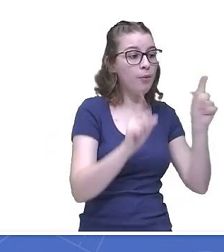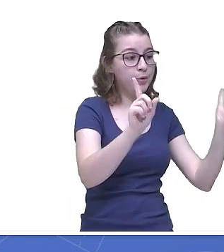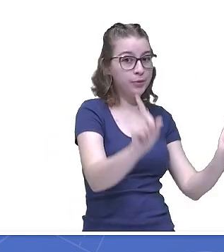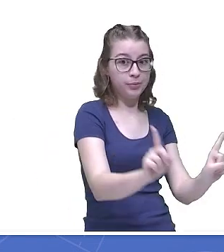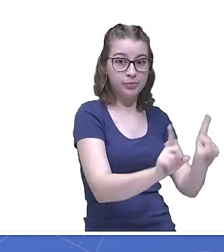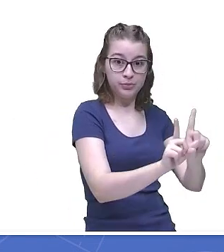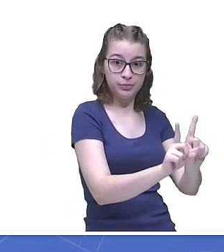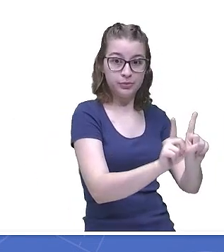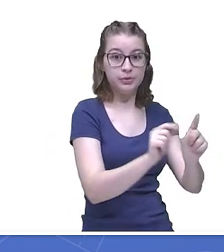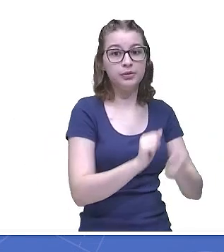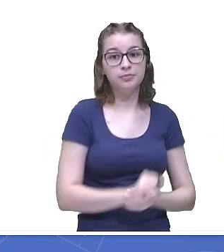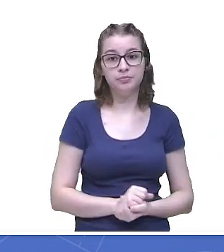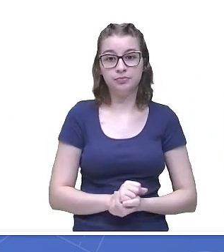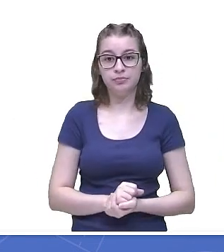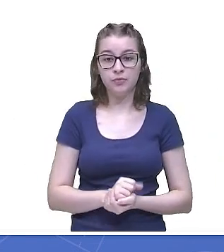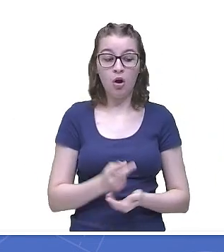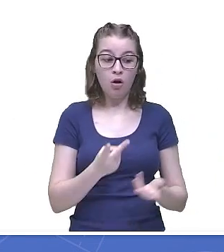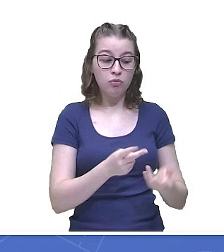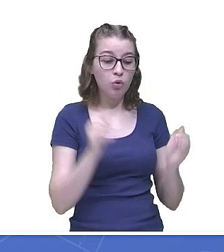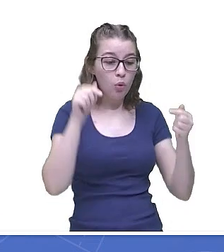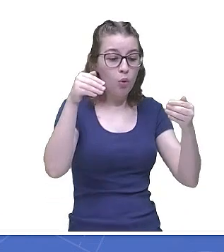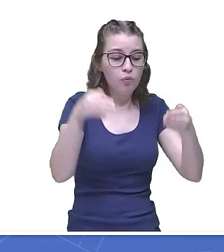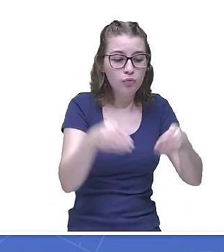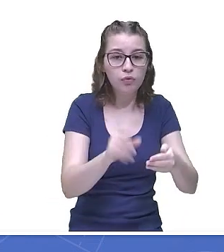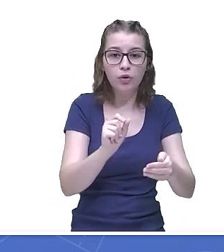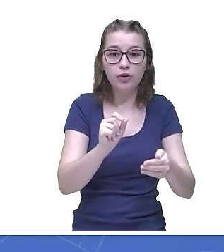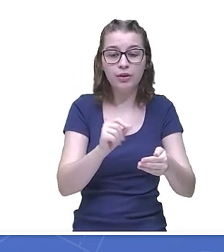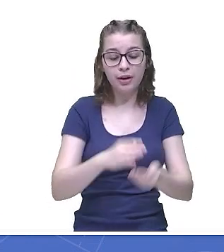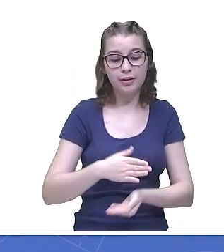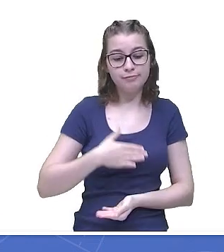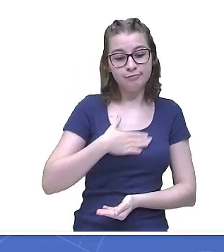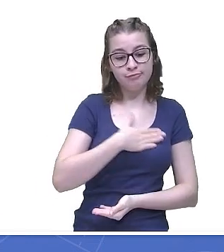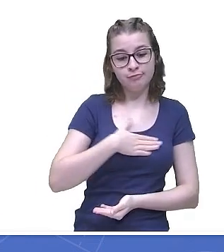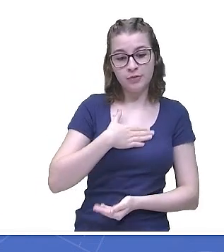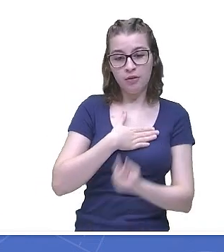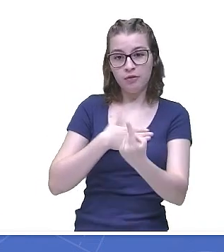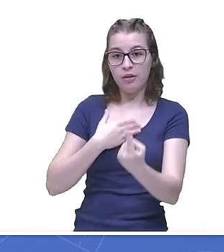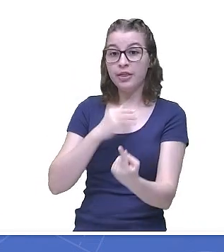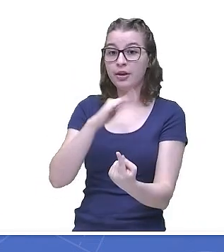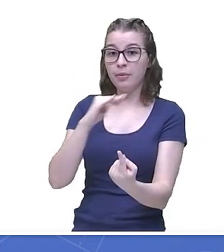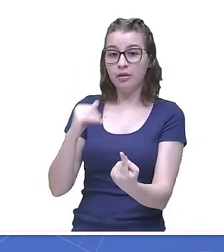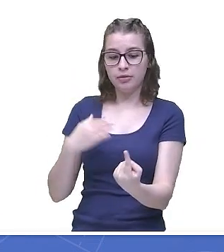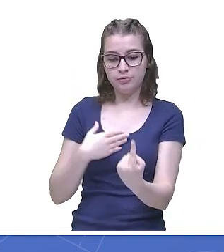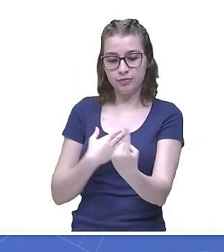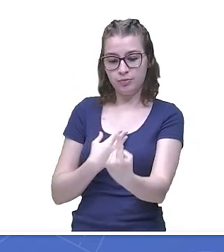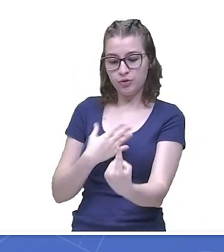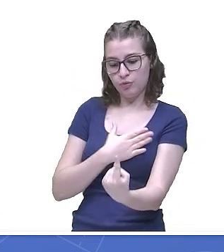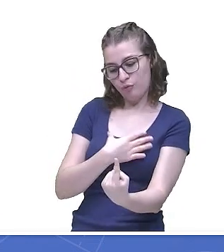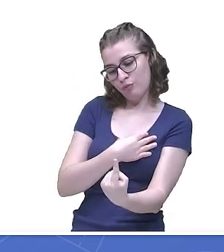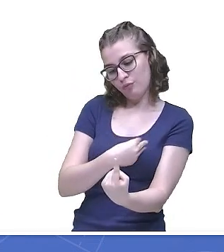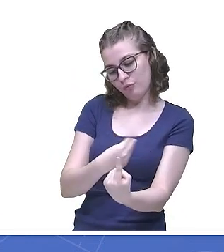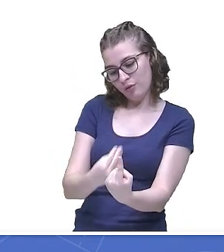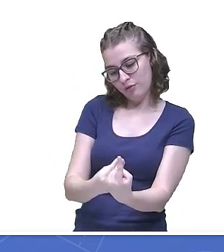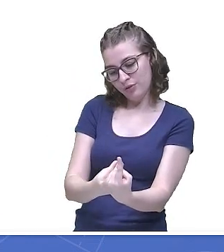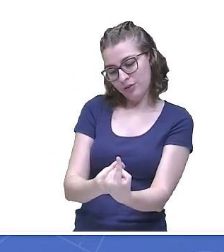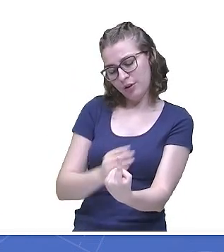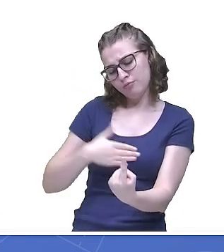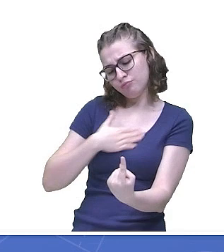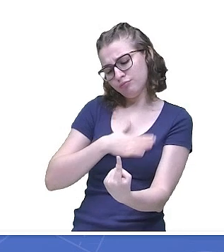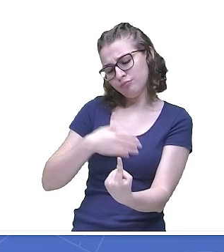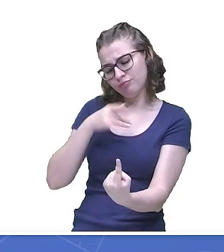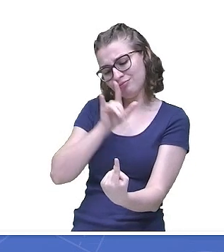dar a ele o amor. Então, vejam lá, a família tem essa função. Qual é a